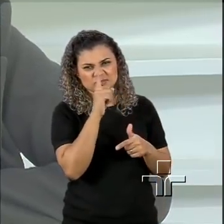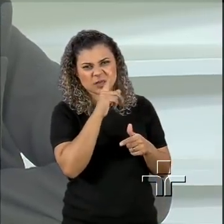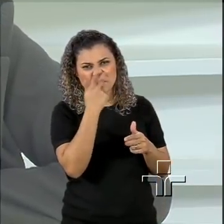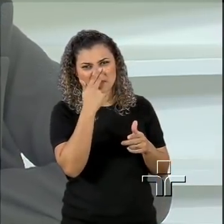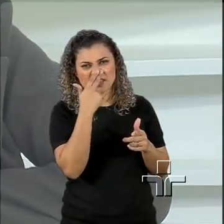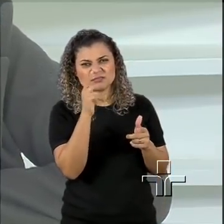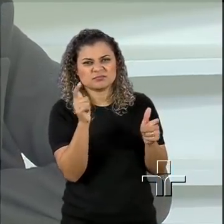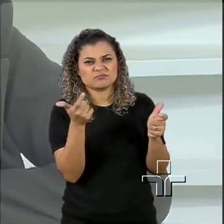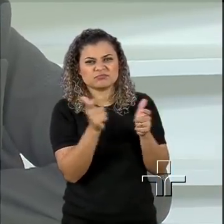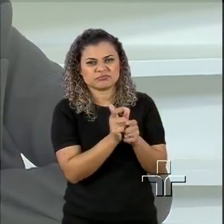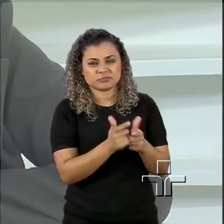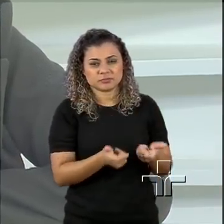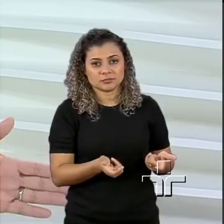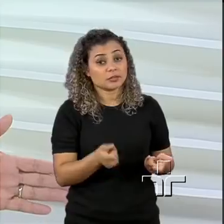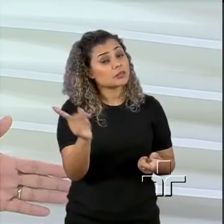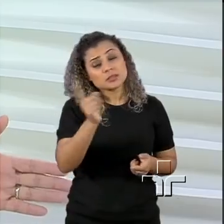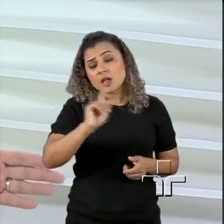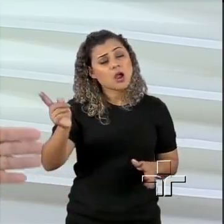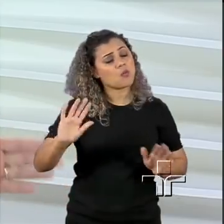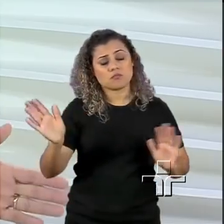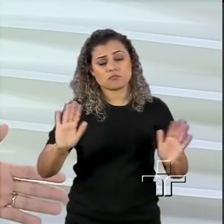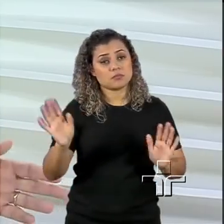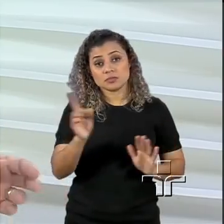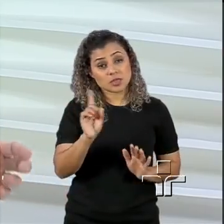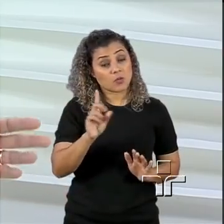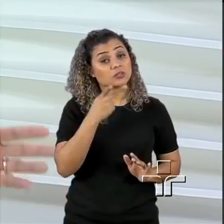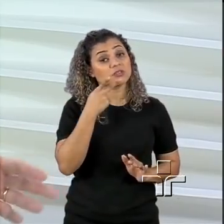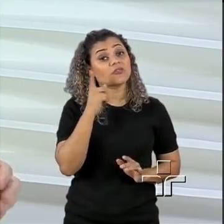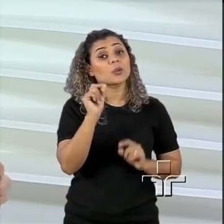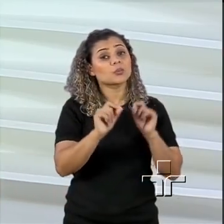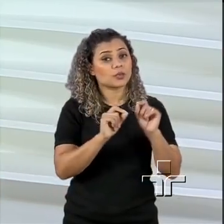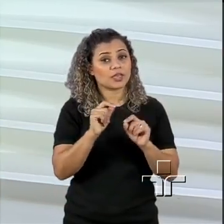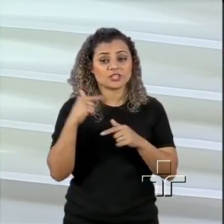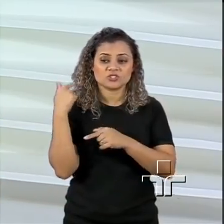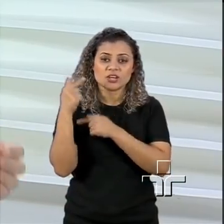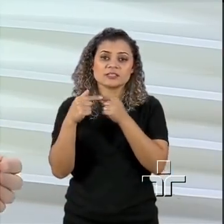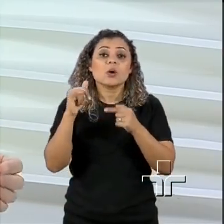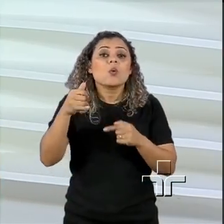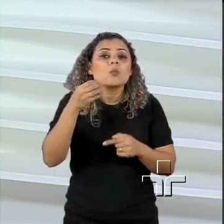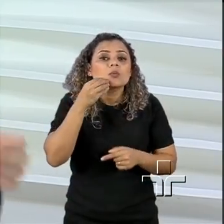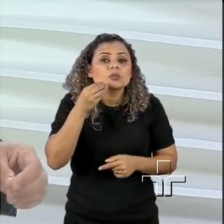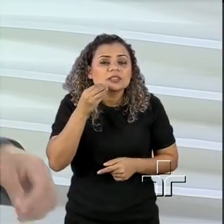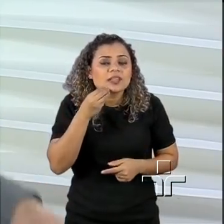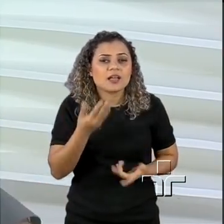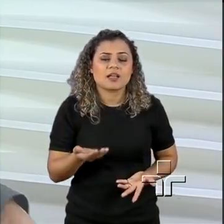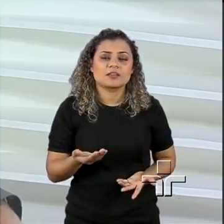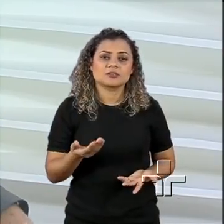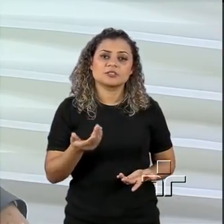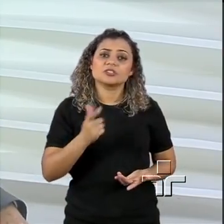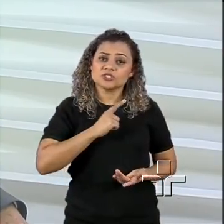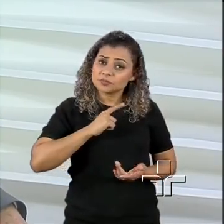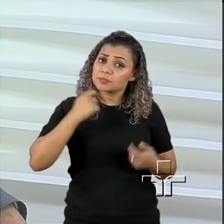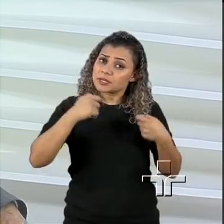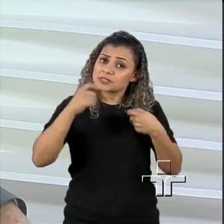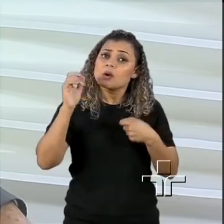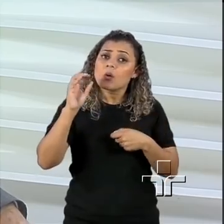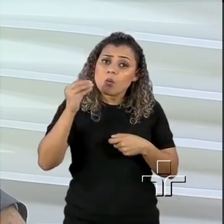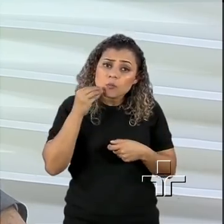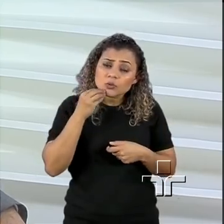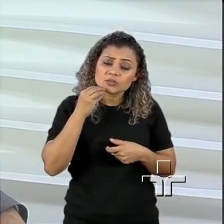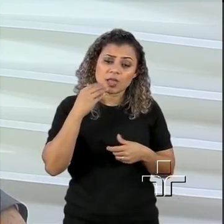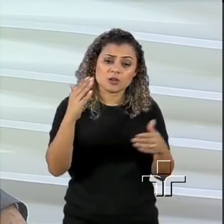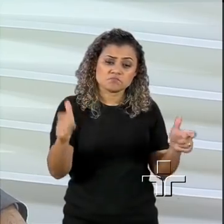reforma trabalhista? Necessariamente não. Nós estamos falando de geração de oportunidade, onde nós temos que gerar oportunidade nas